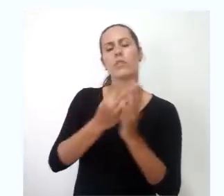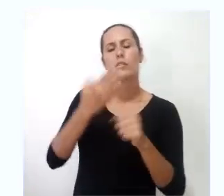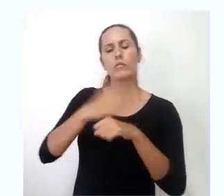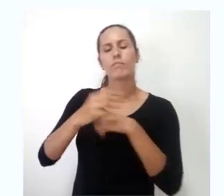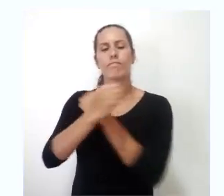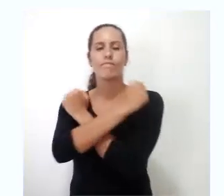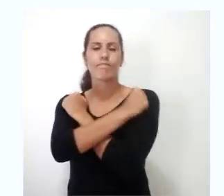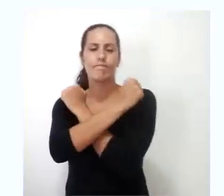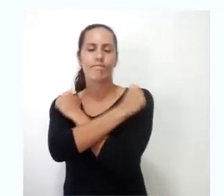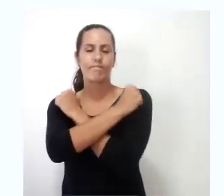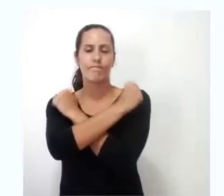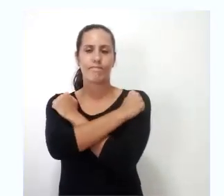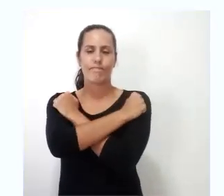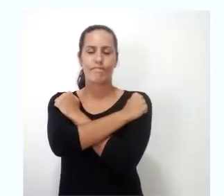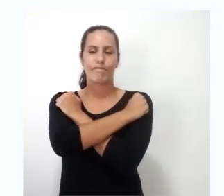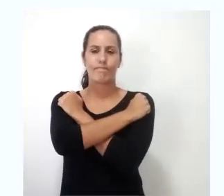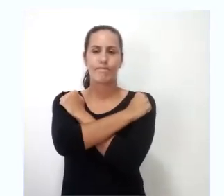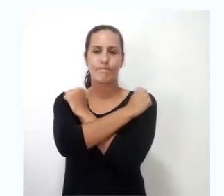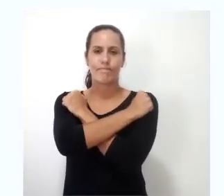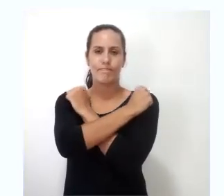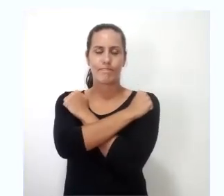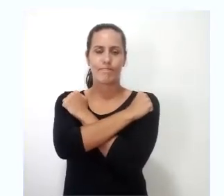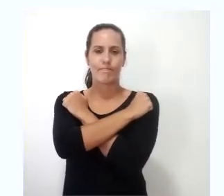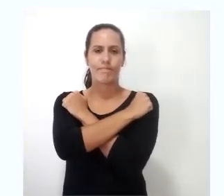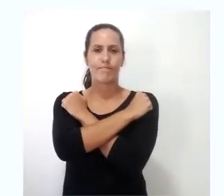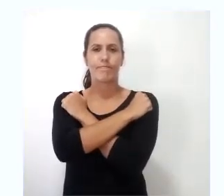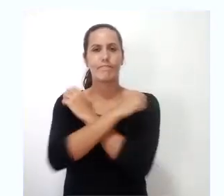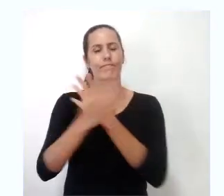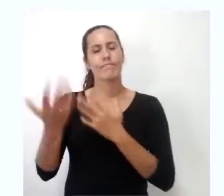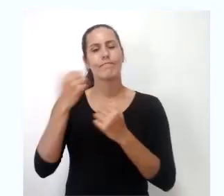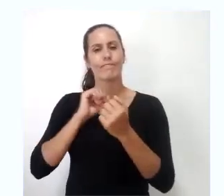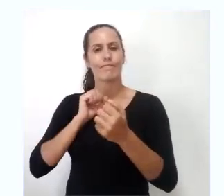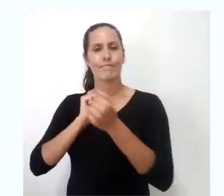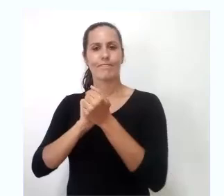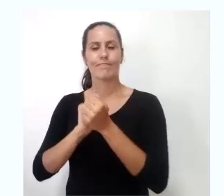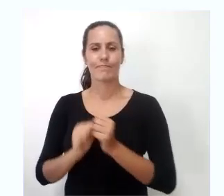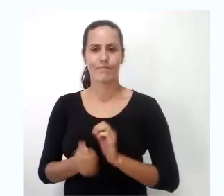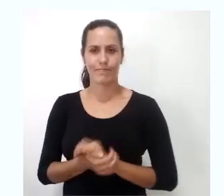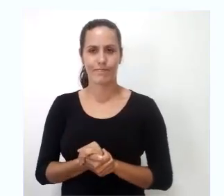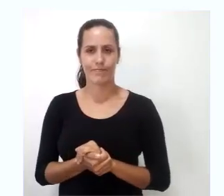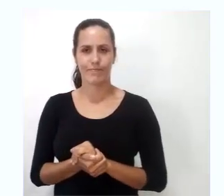esses textos. Forte abraço do professor Robson Anselmo Tavares. Fique conosco.